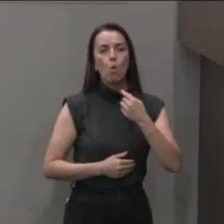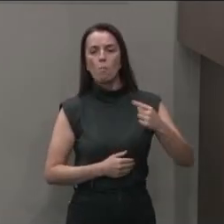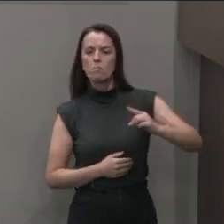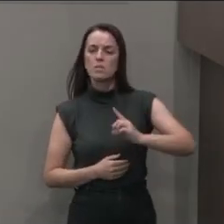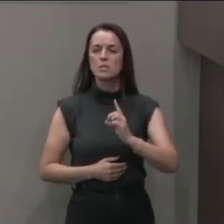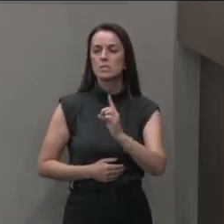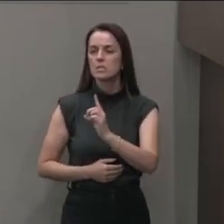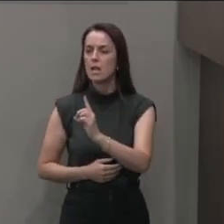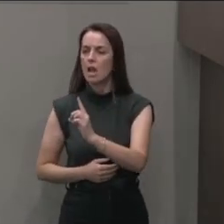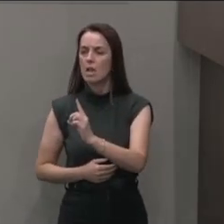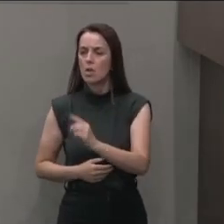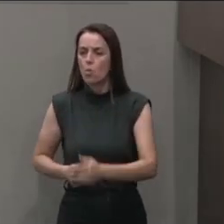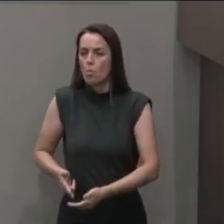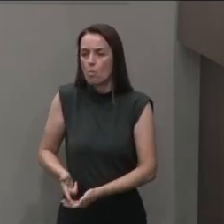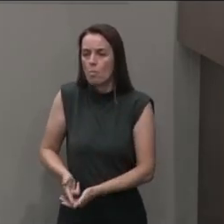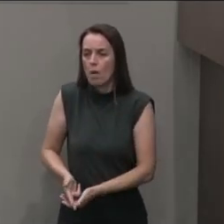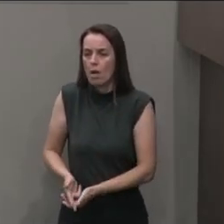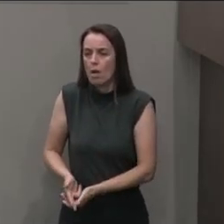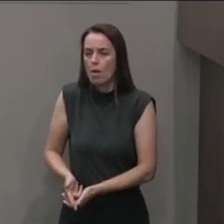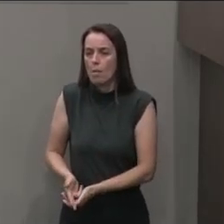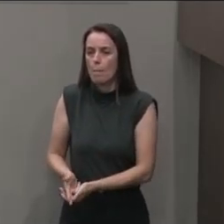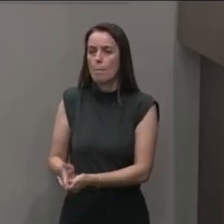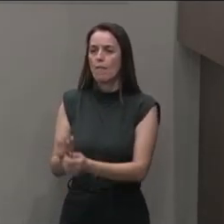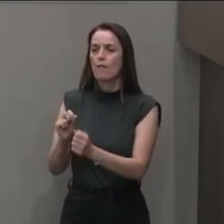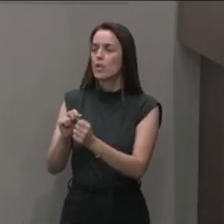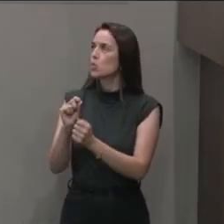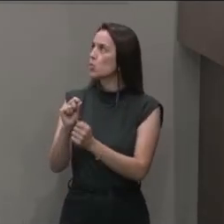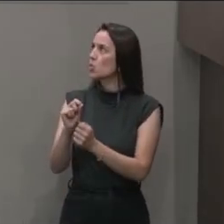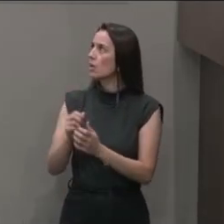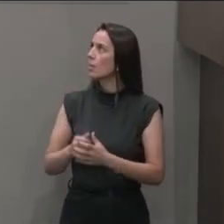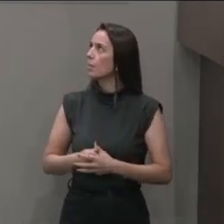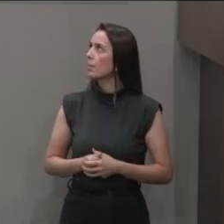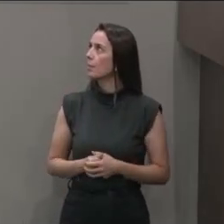fogo, e o que ele fez?